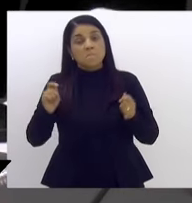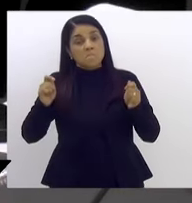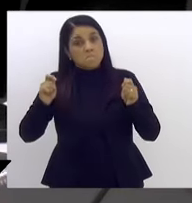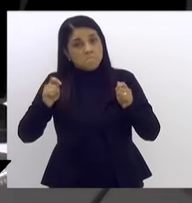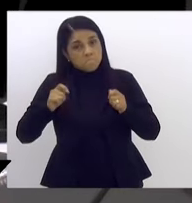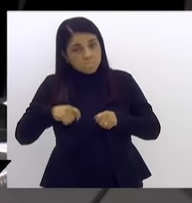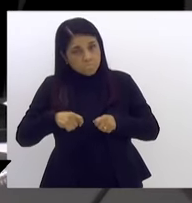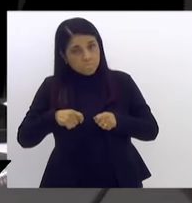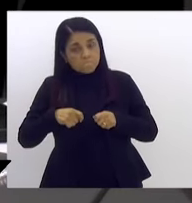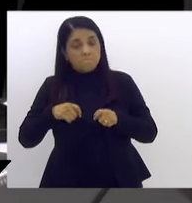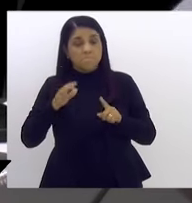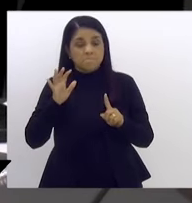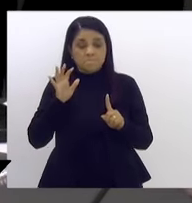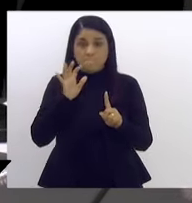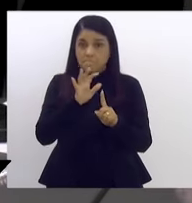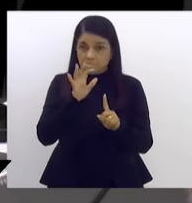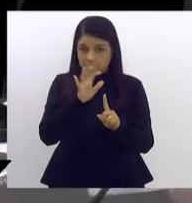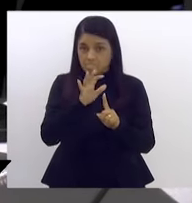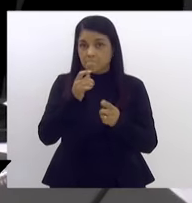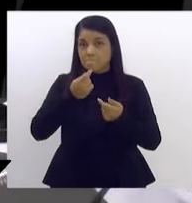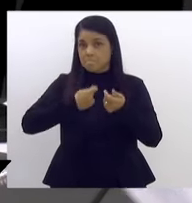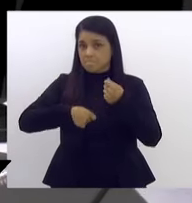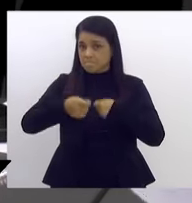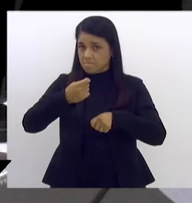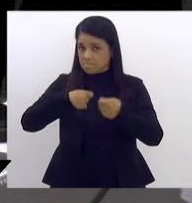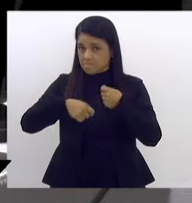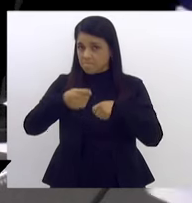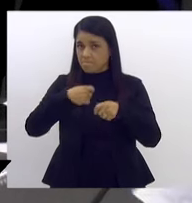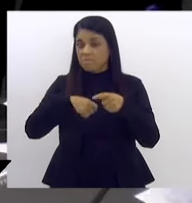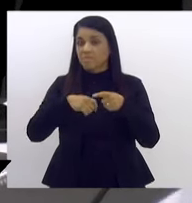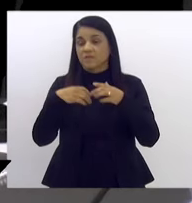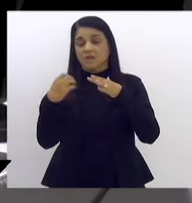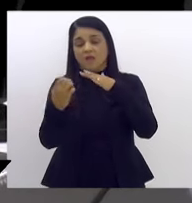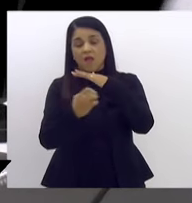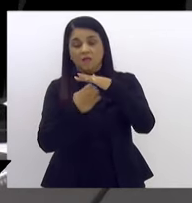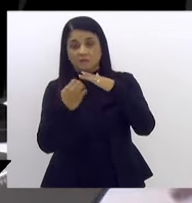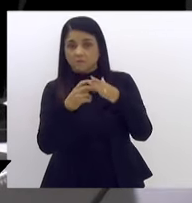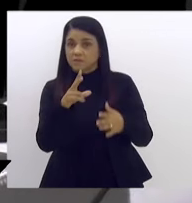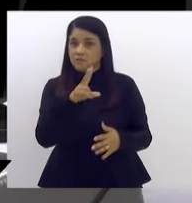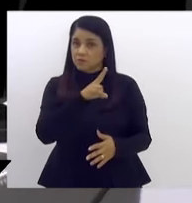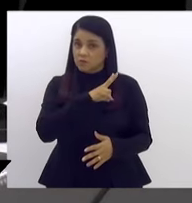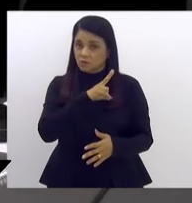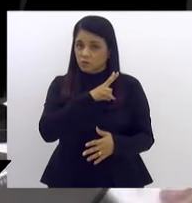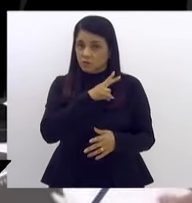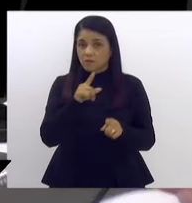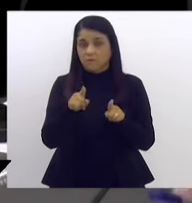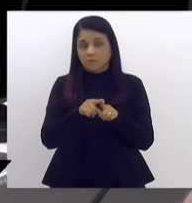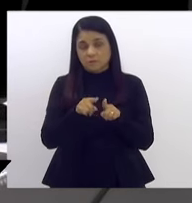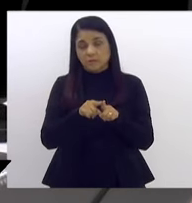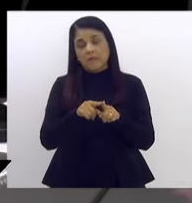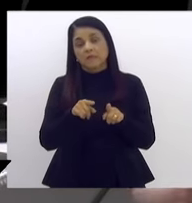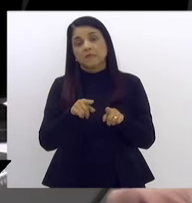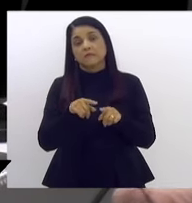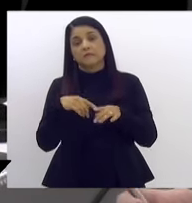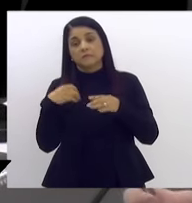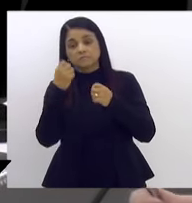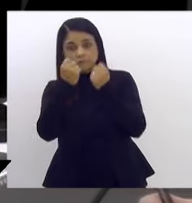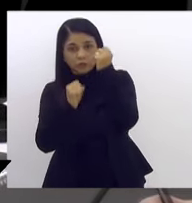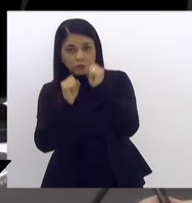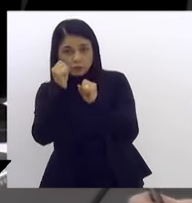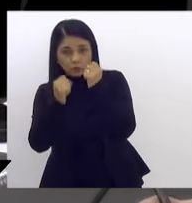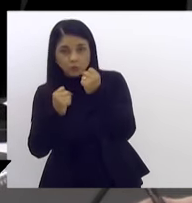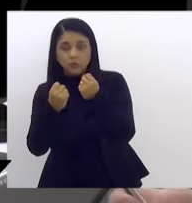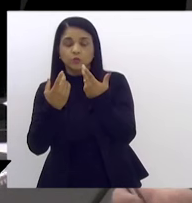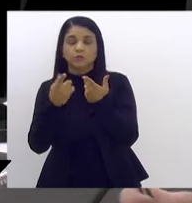interferir diretamente na economia númer relção aos particulares não só os particulares também mas isso vai ter uma interferência direta nas indústrias de copo